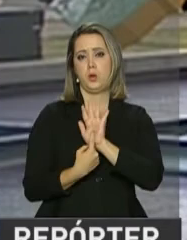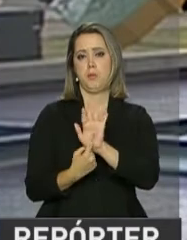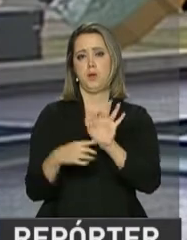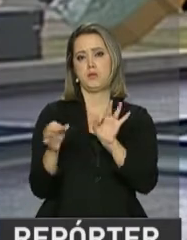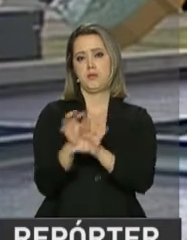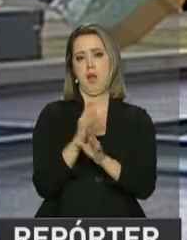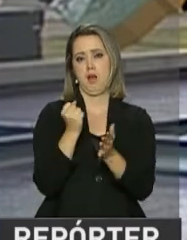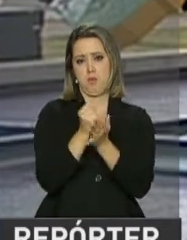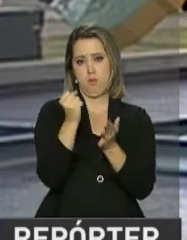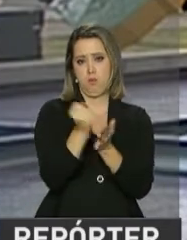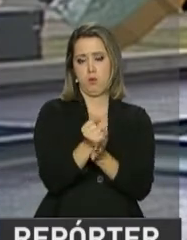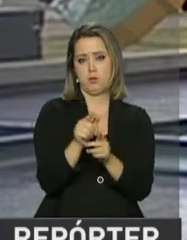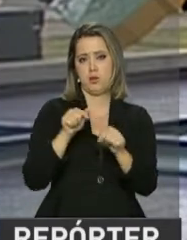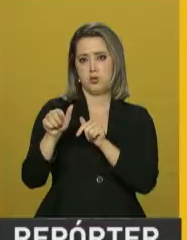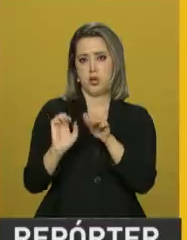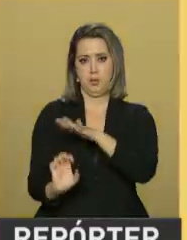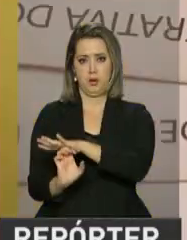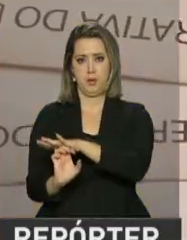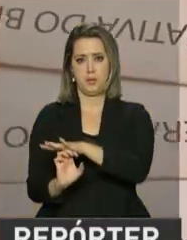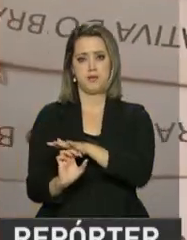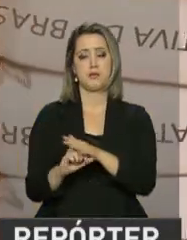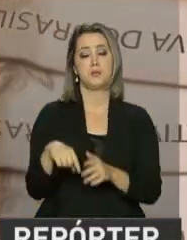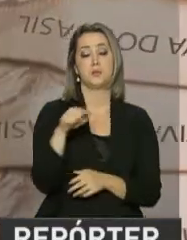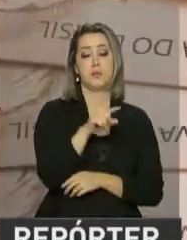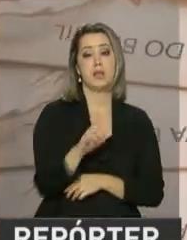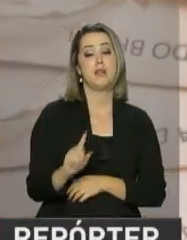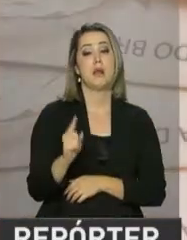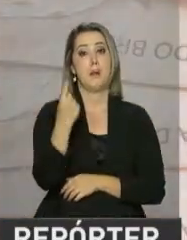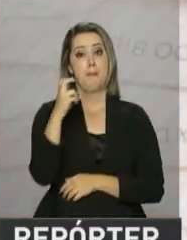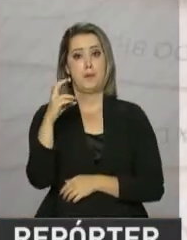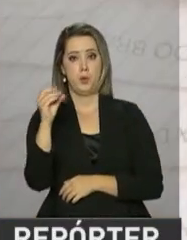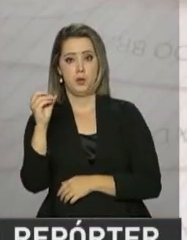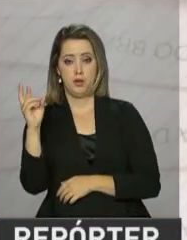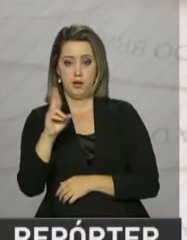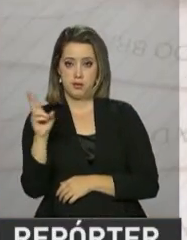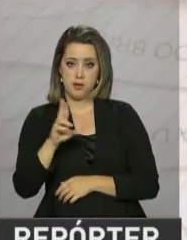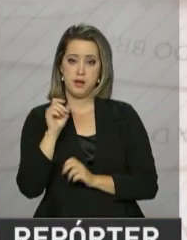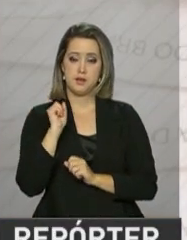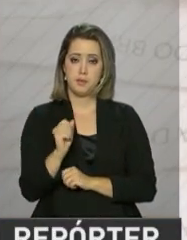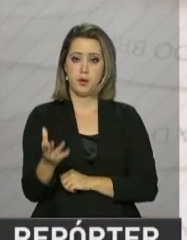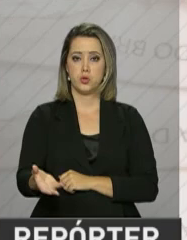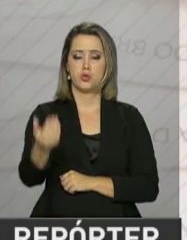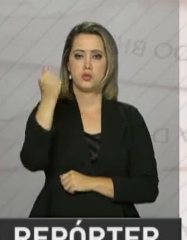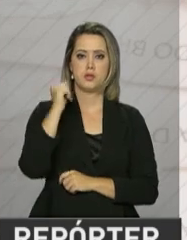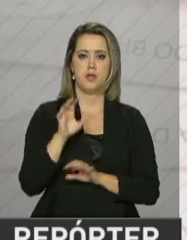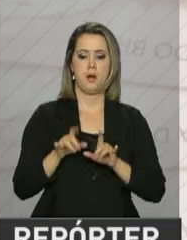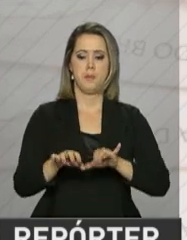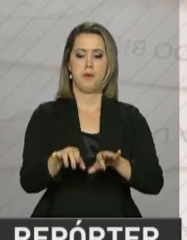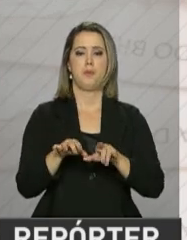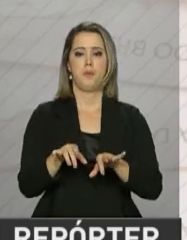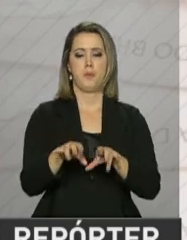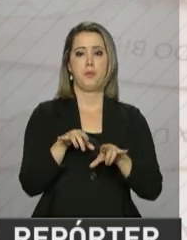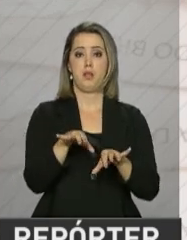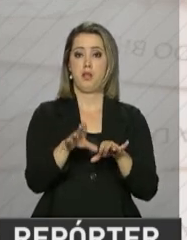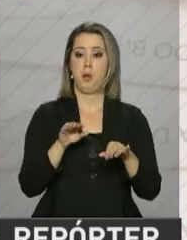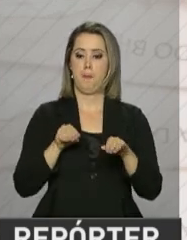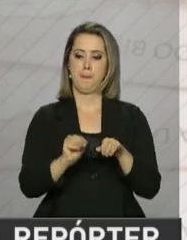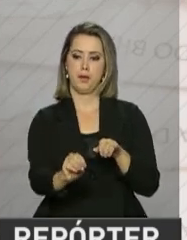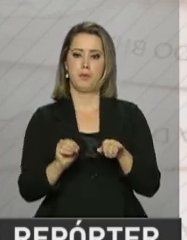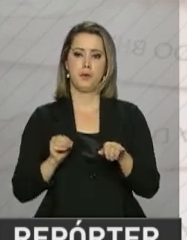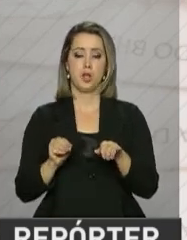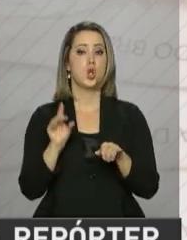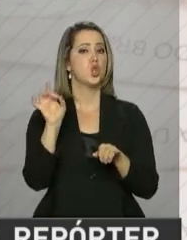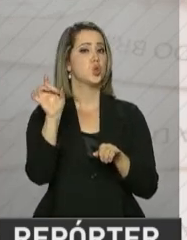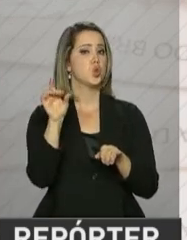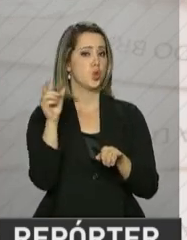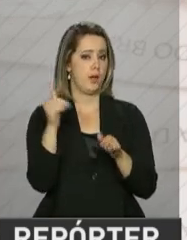o fim do contrato de trabalho valores até 1.500 reais podem ser sacados no caixa eletrônico das agências com a senha